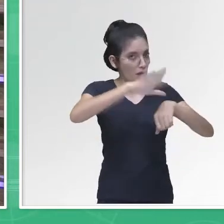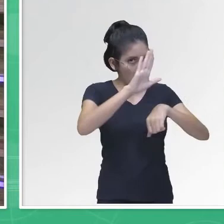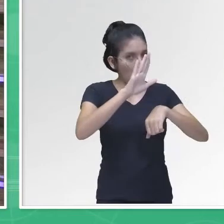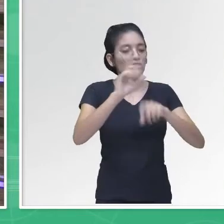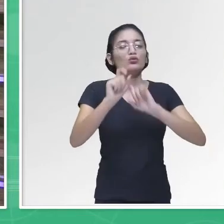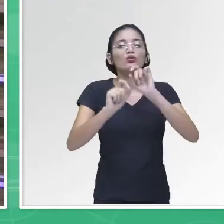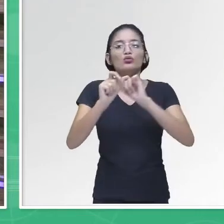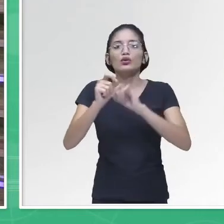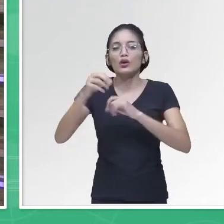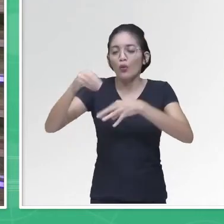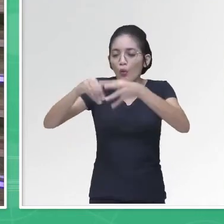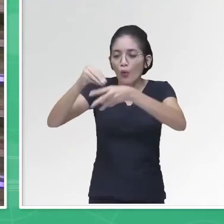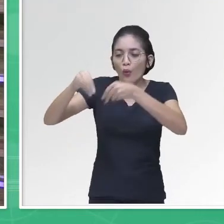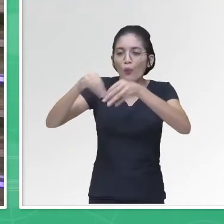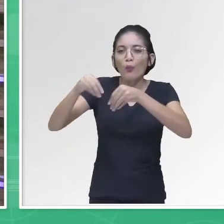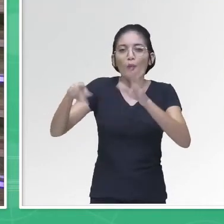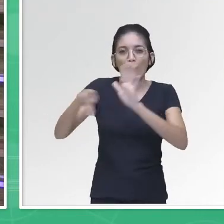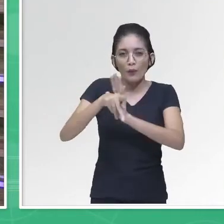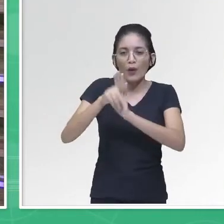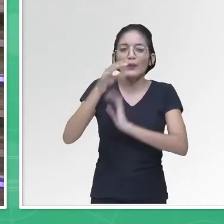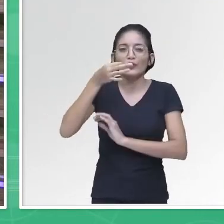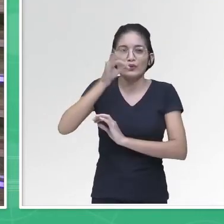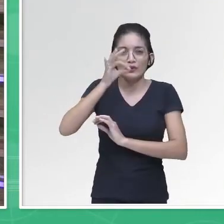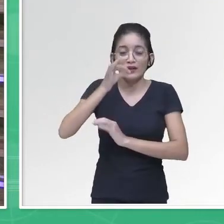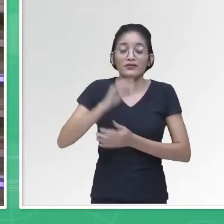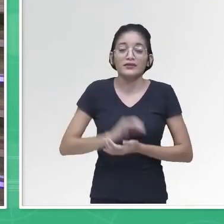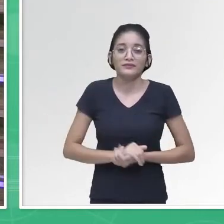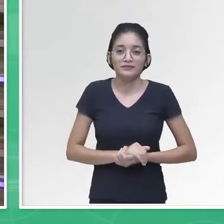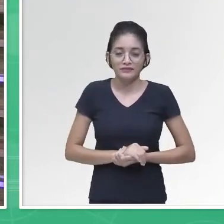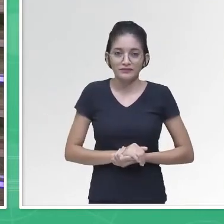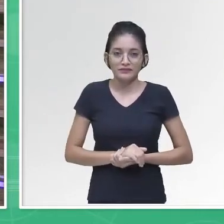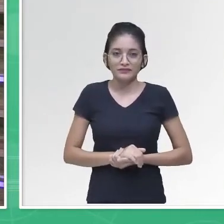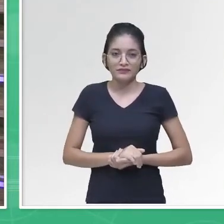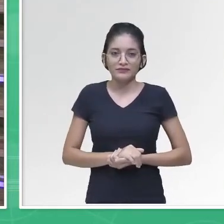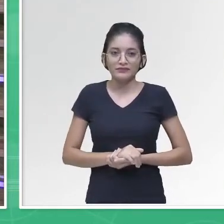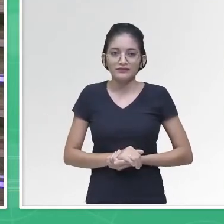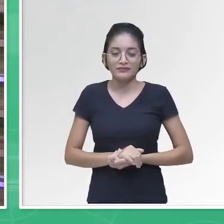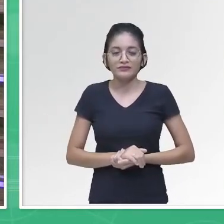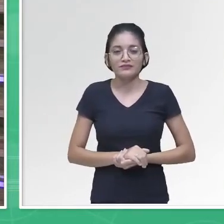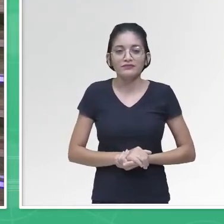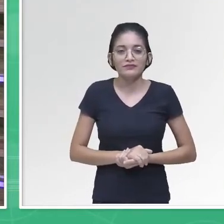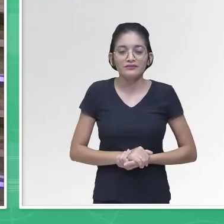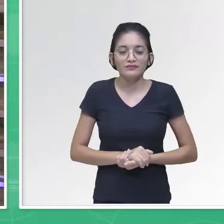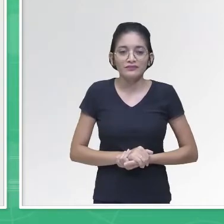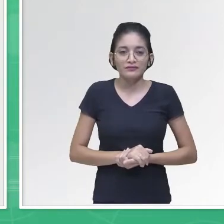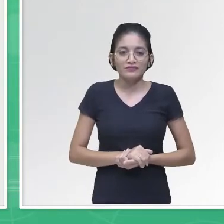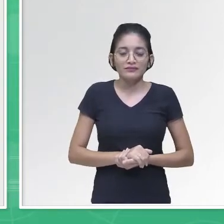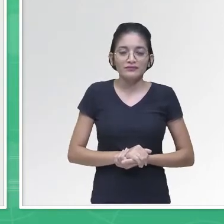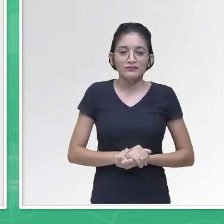soluto. Tá bom, gente? Então, voltamos para o nosso cafezinho de novo, né?